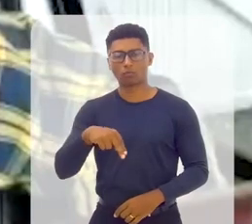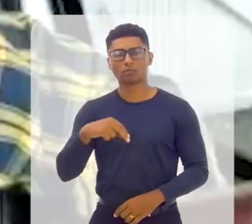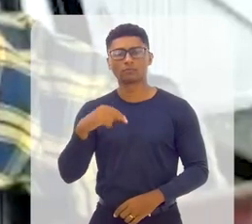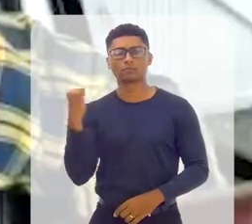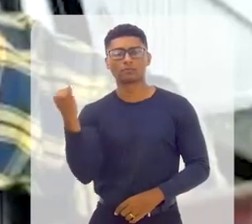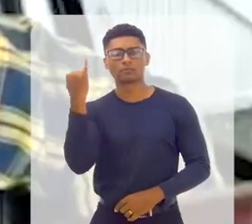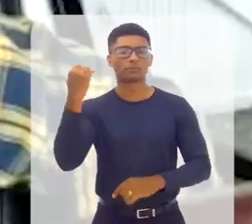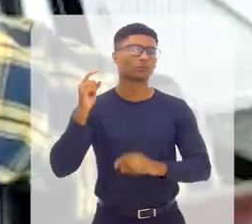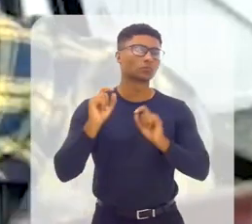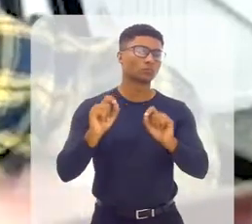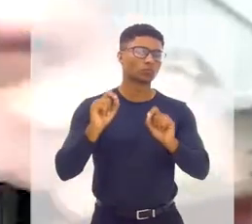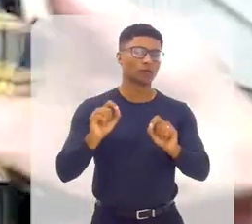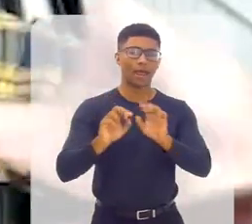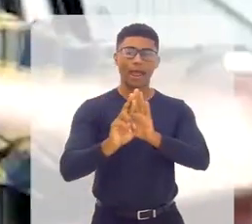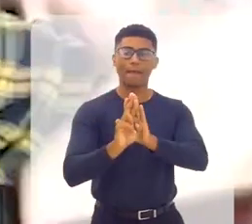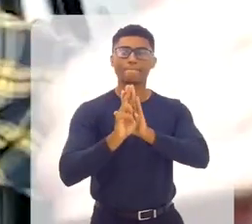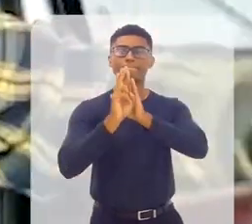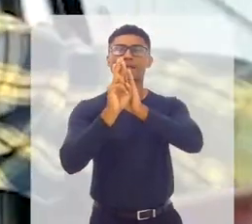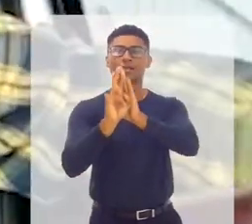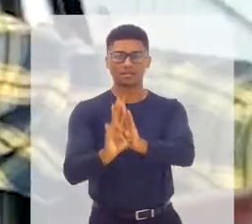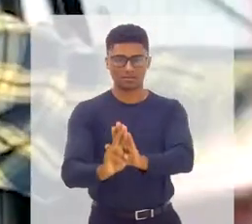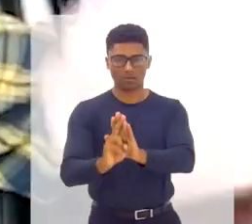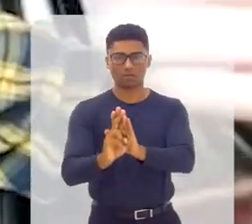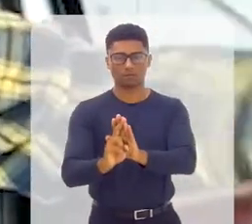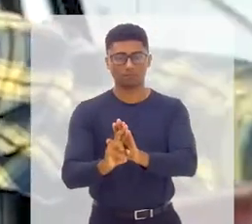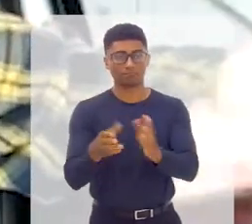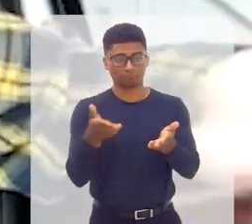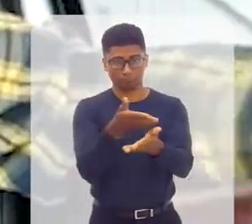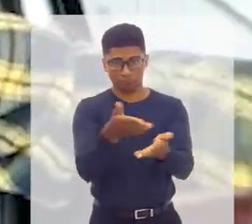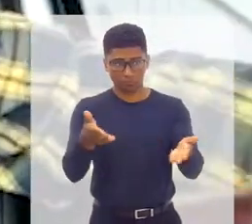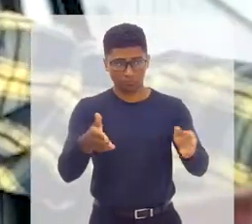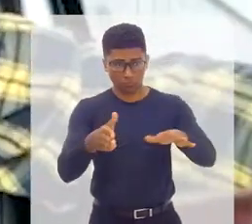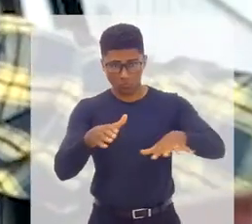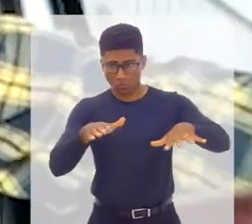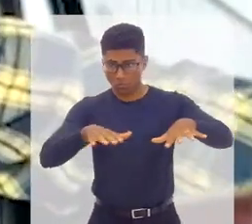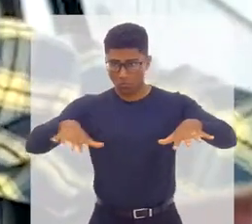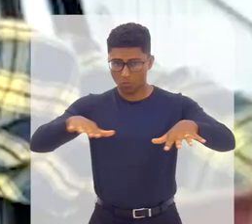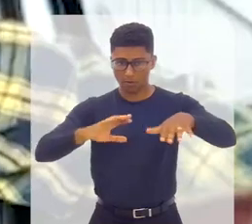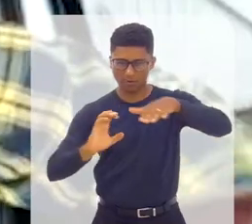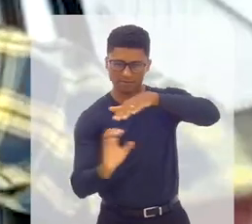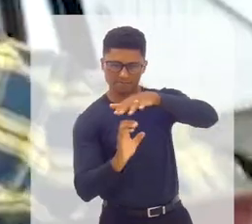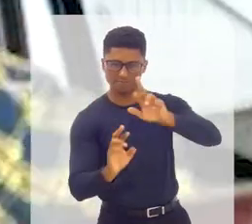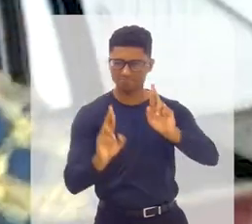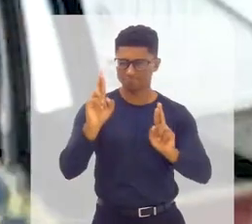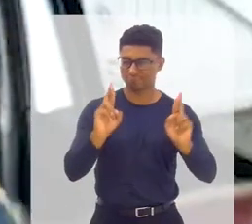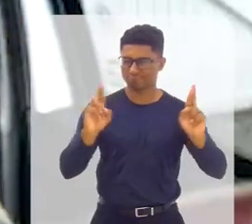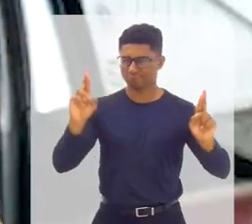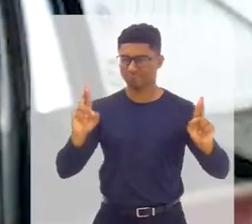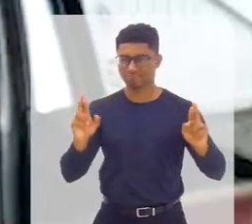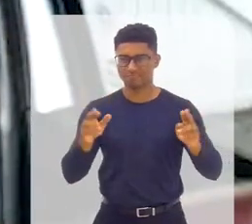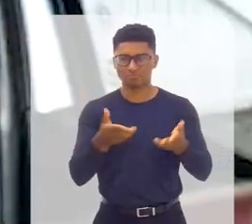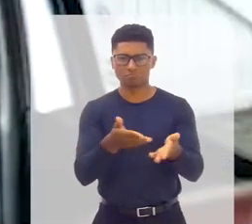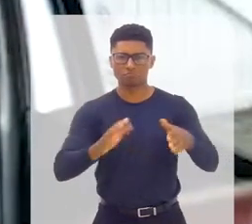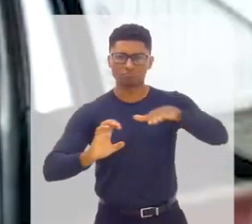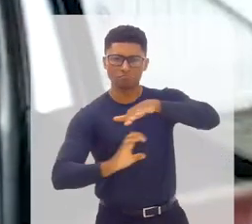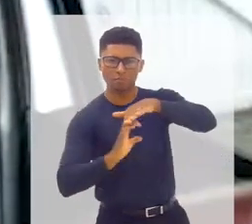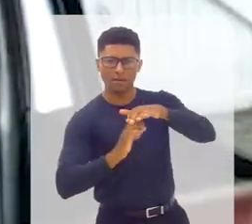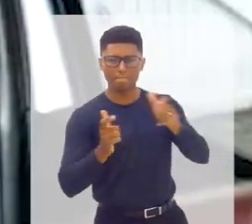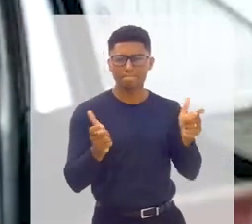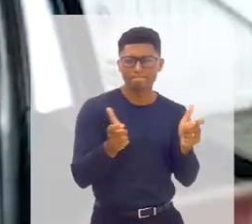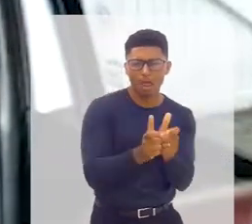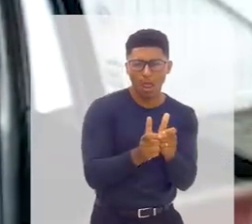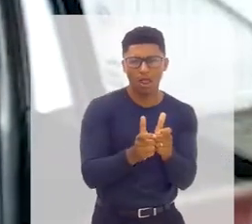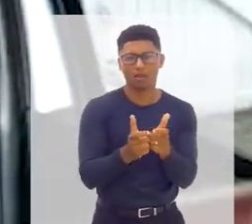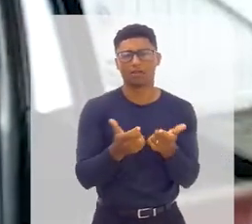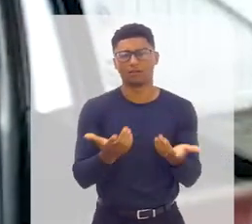um setor que representa e orienta os demais setores empresariais, principalmente da pequena e